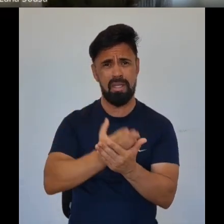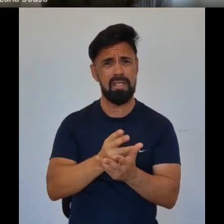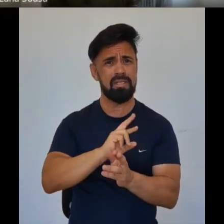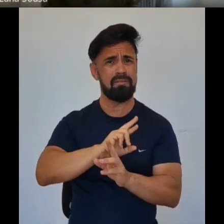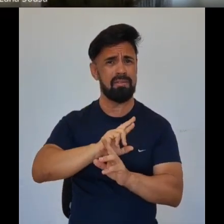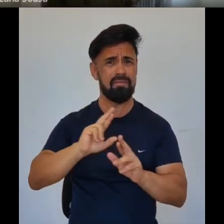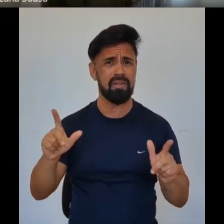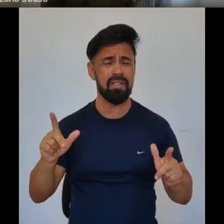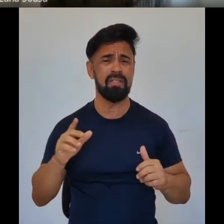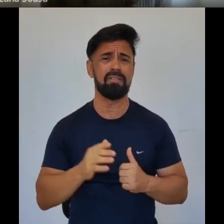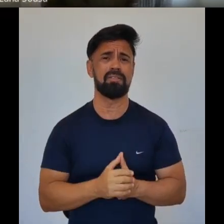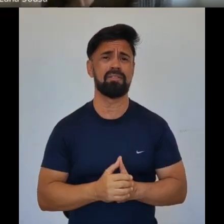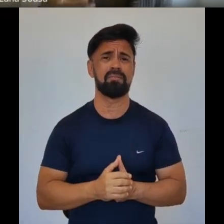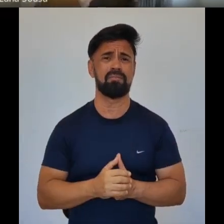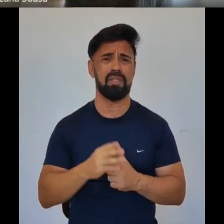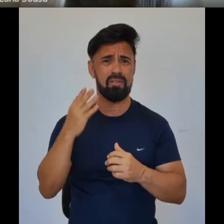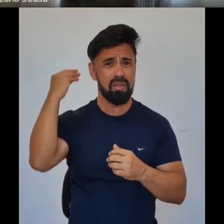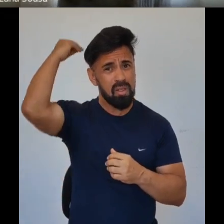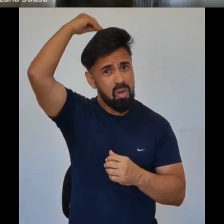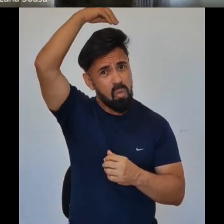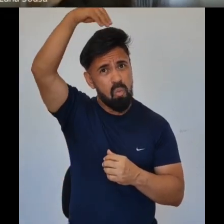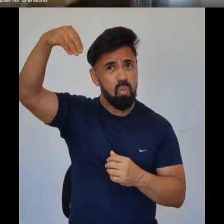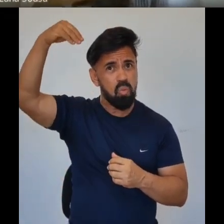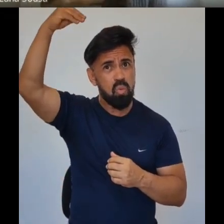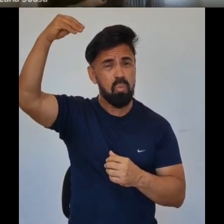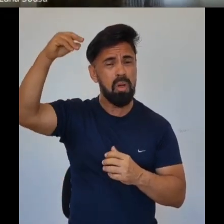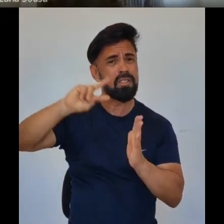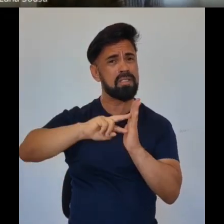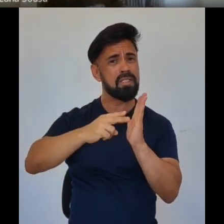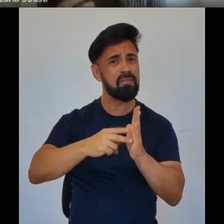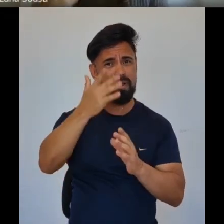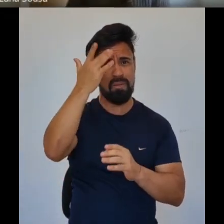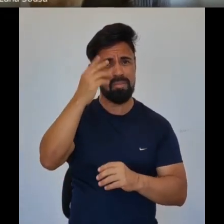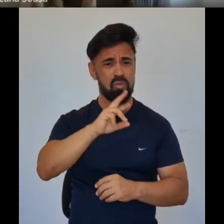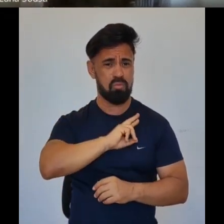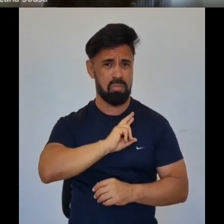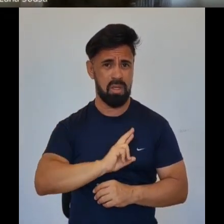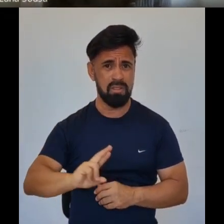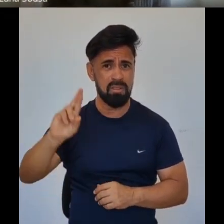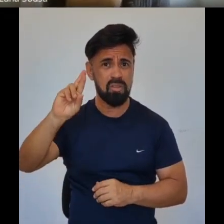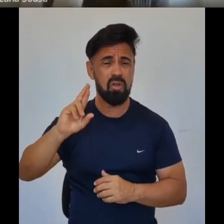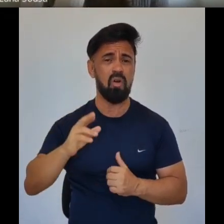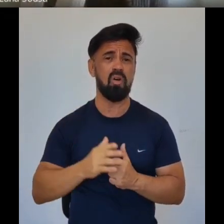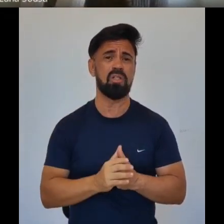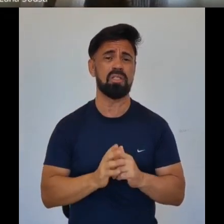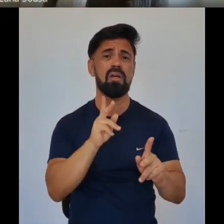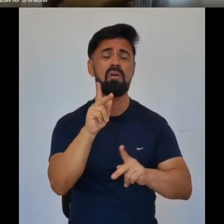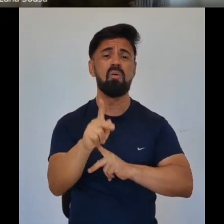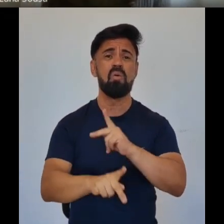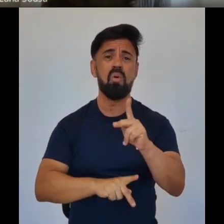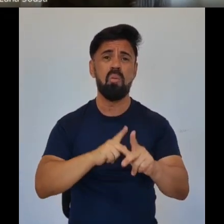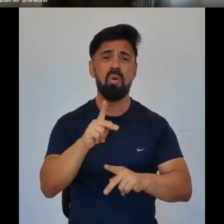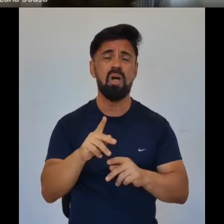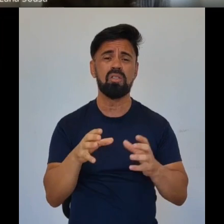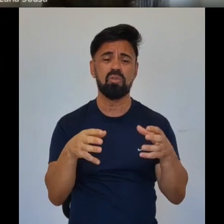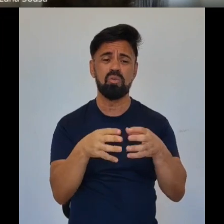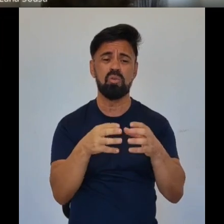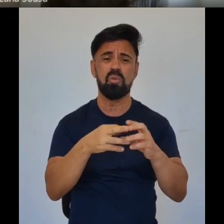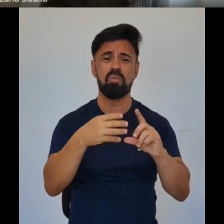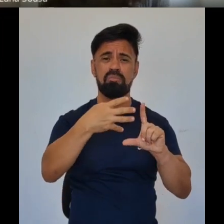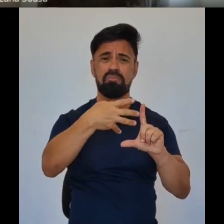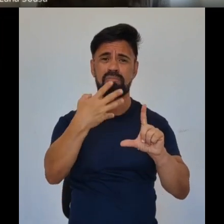crenças religiosas diferentes, então uma pessoa utilizando um turbante, que pode significar uma crença religiosa,